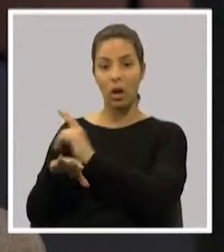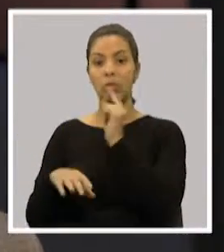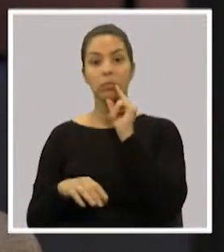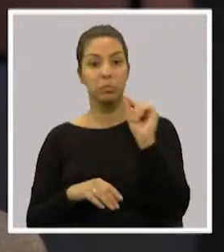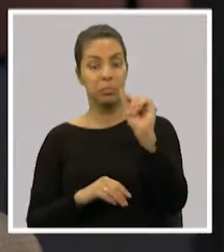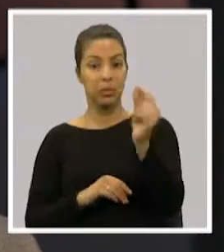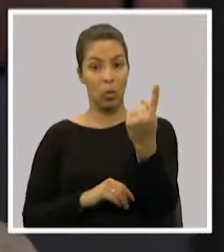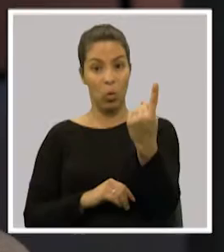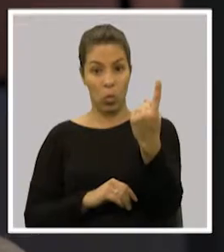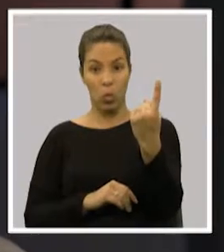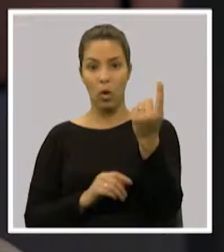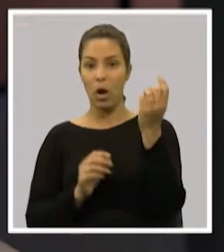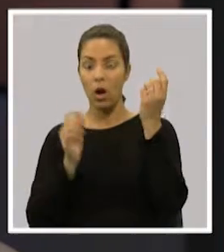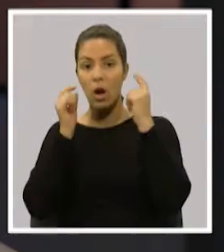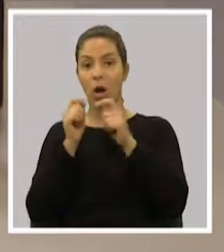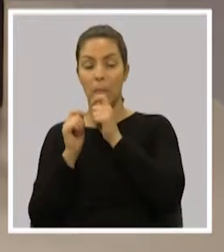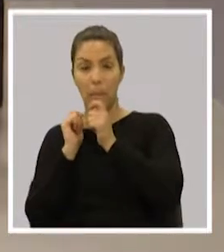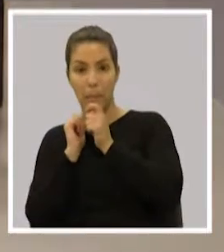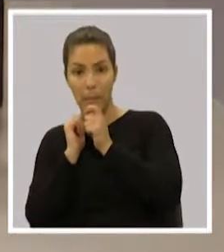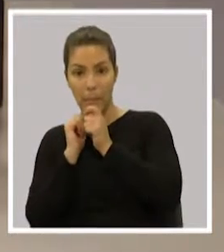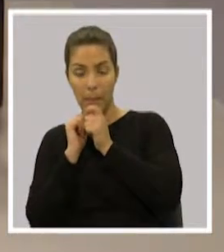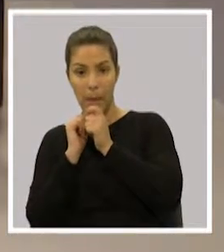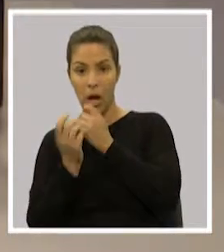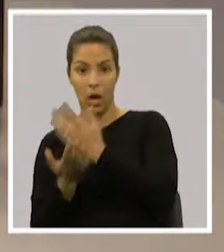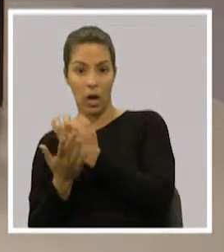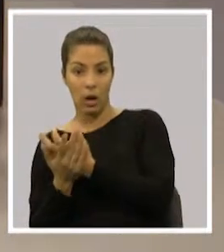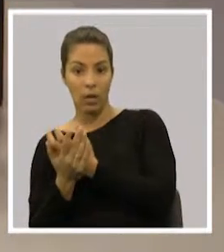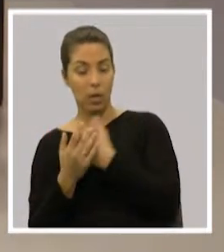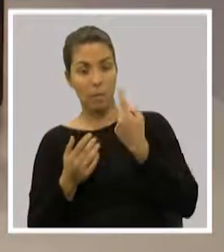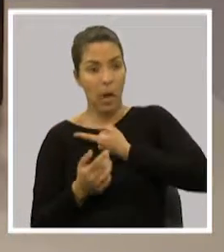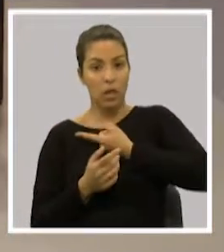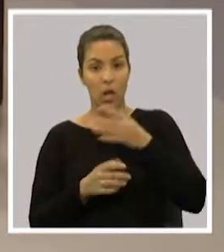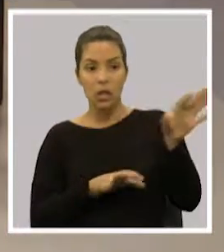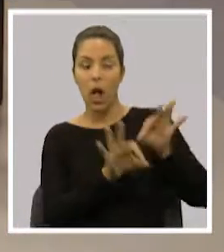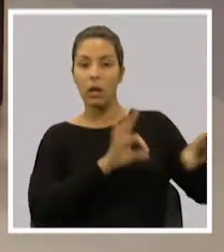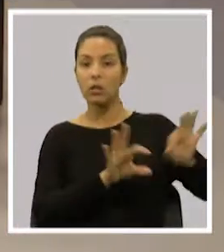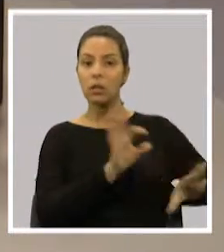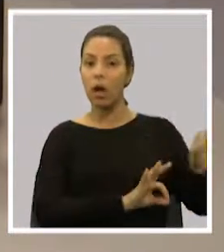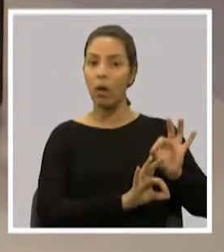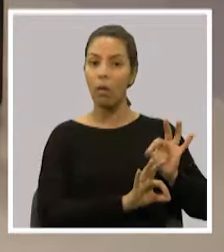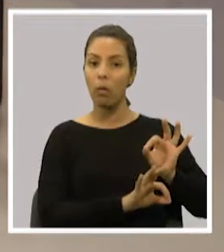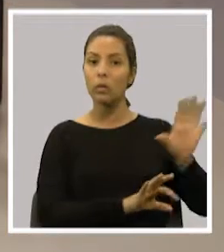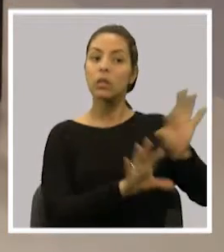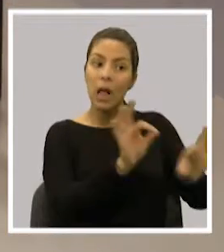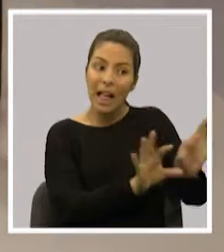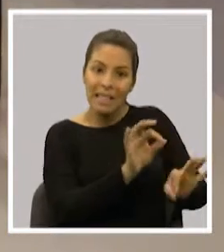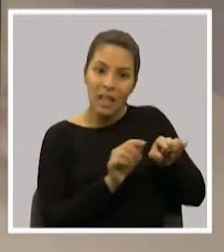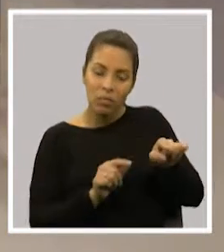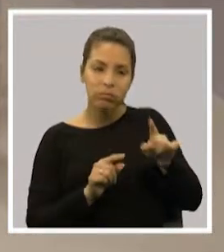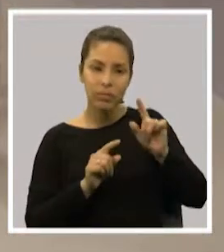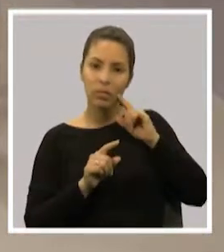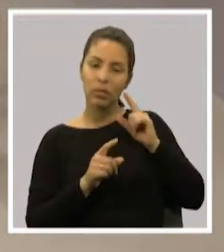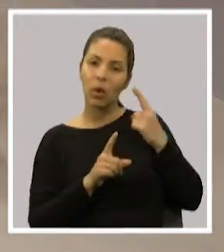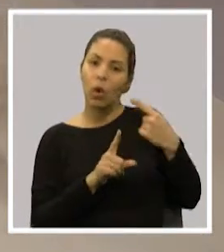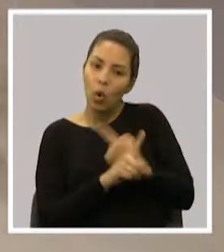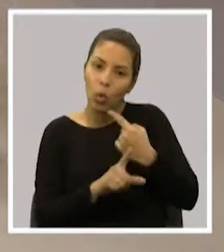e já é muito, de tempo, na variedade de fatores que tenho, eu faço uma seleção. Na maneira como se faz essa seleção, pode ser honesto